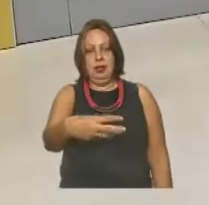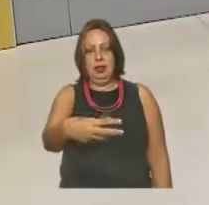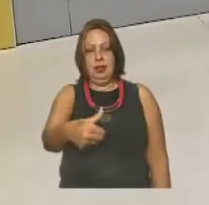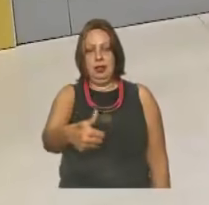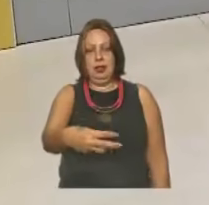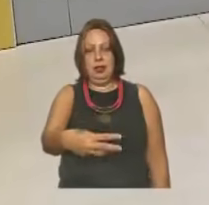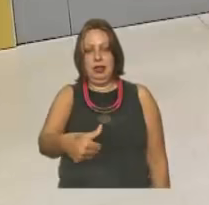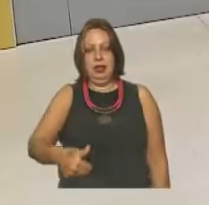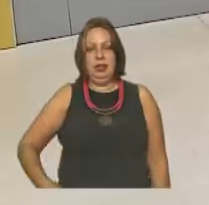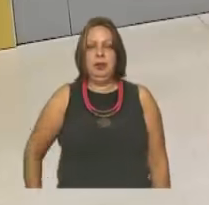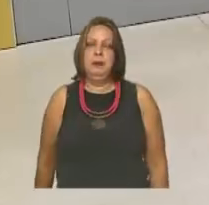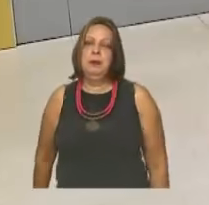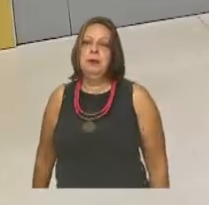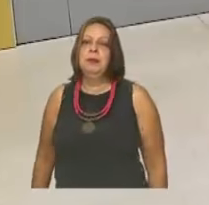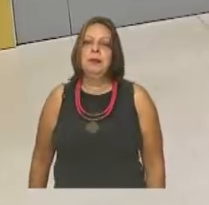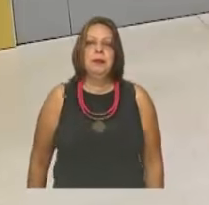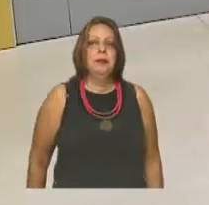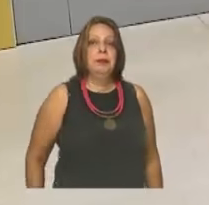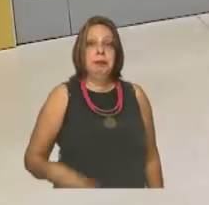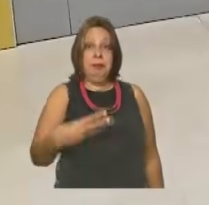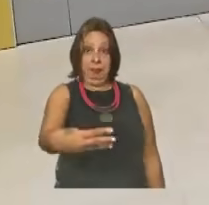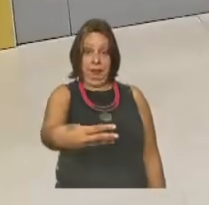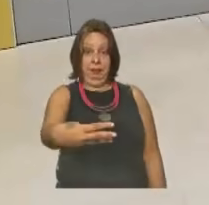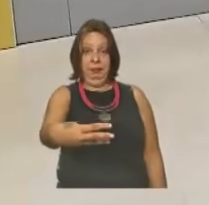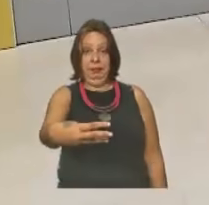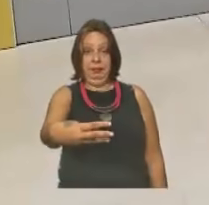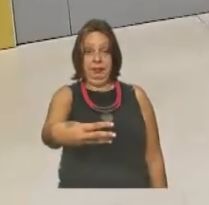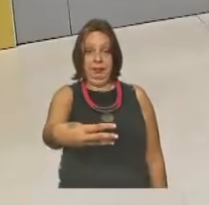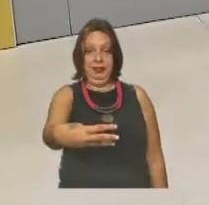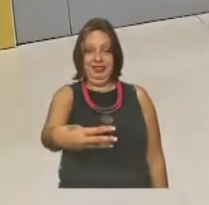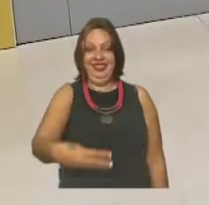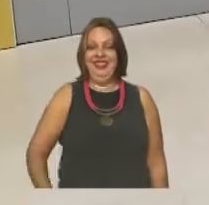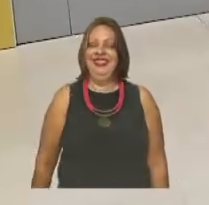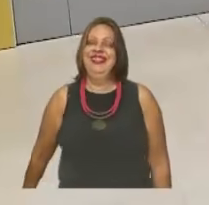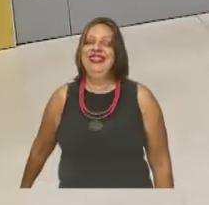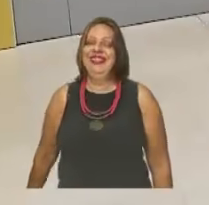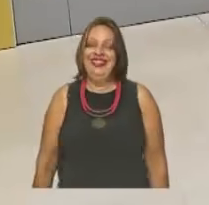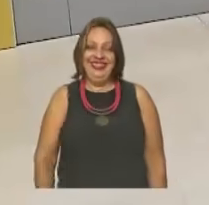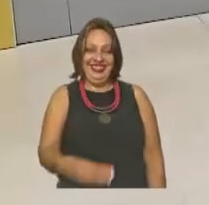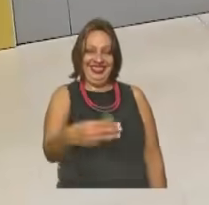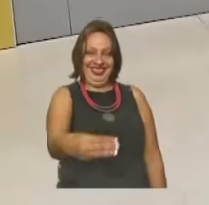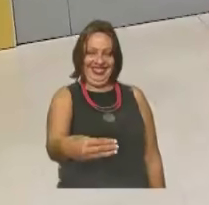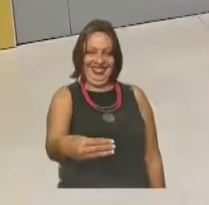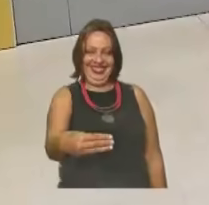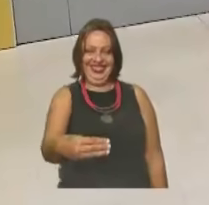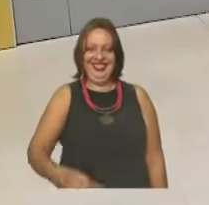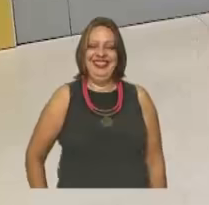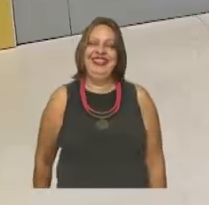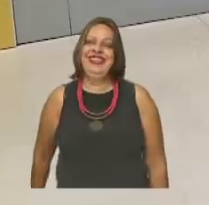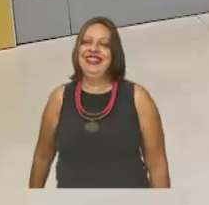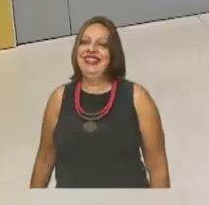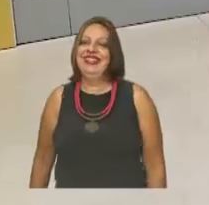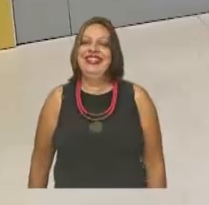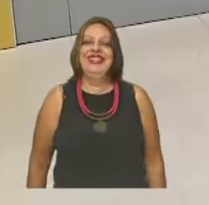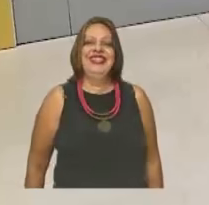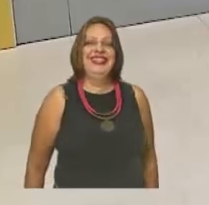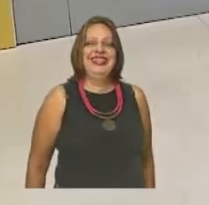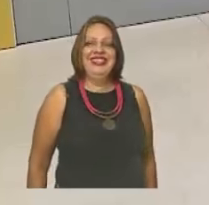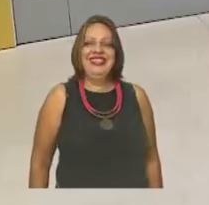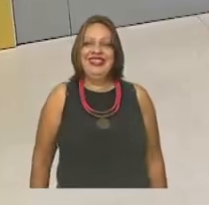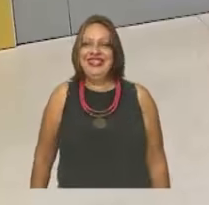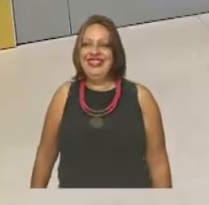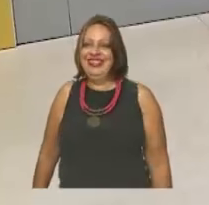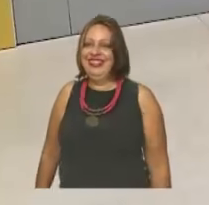13, marque 13, marque 13, marque também número 3, 0, 3, 3, 3 é a bolinha